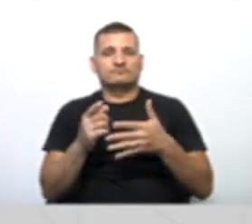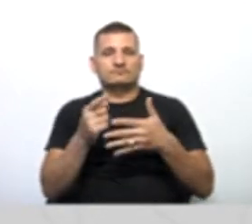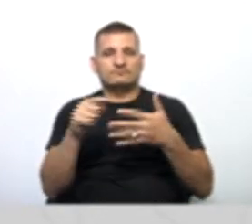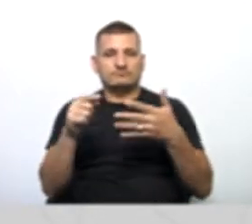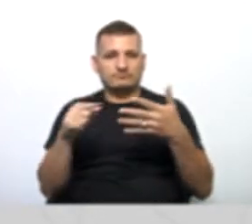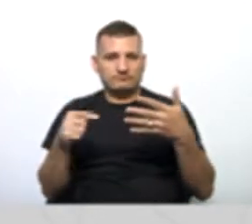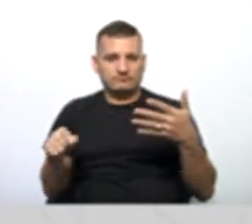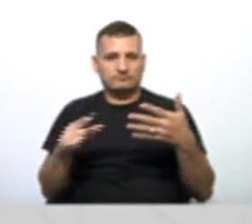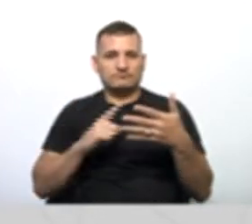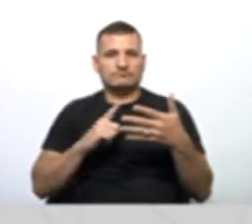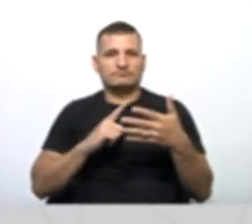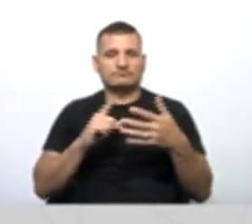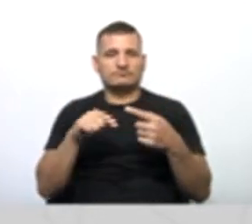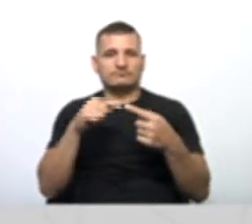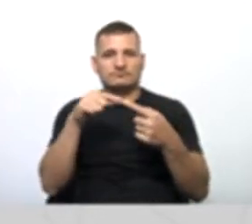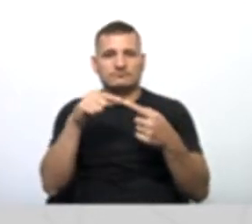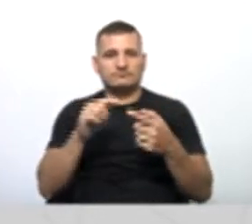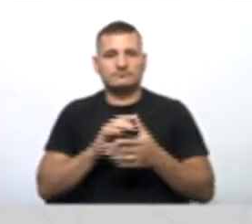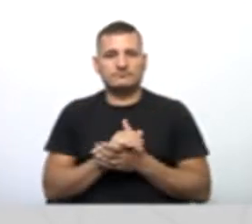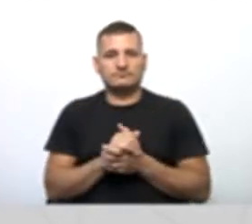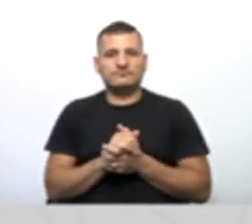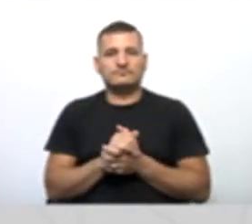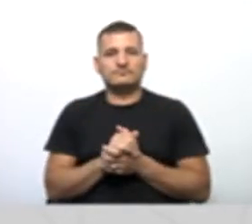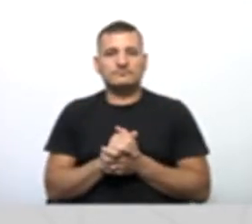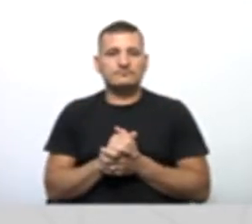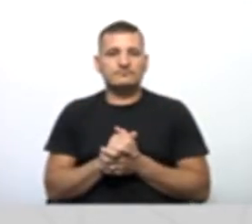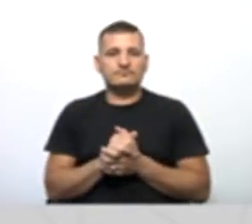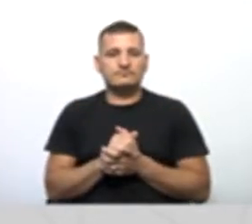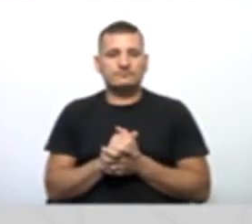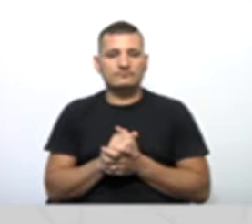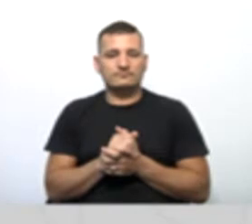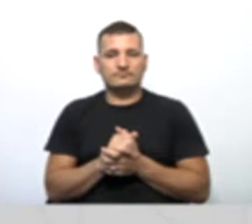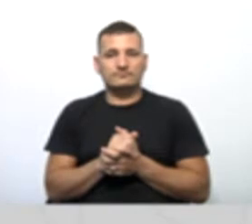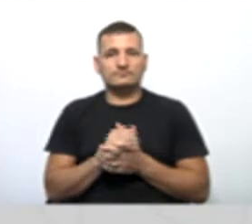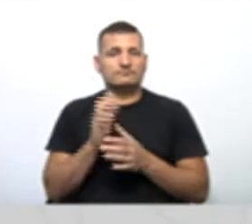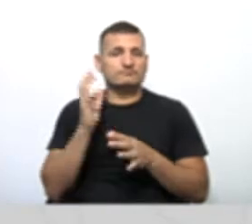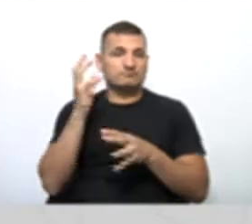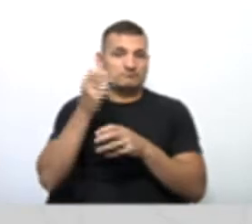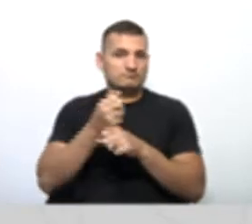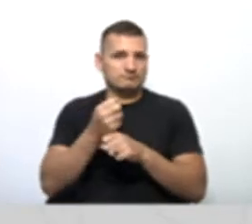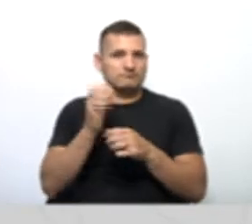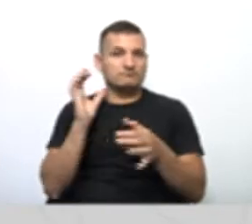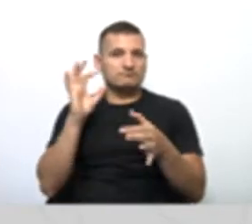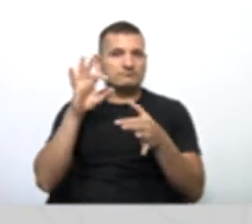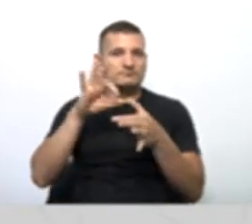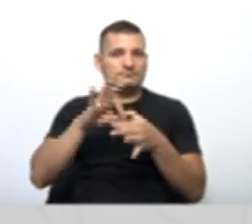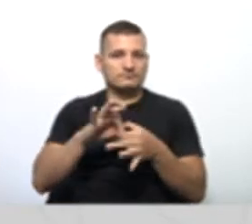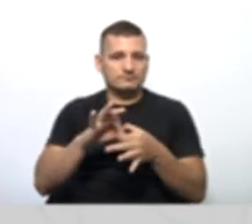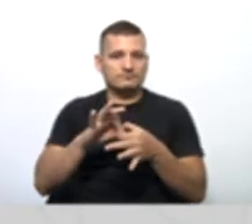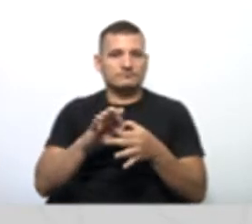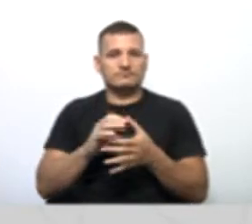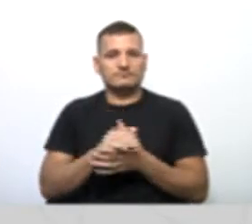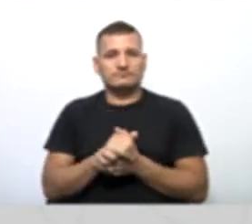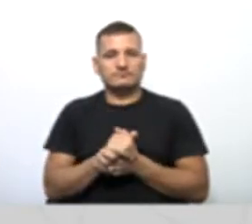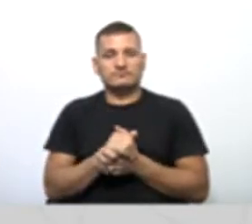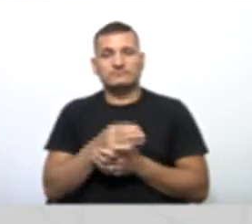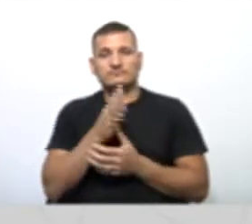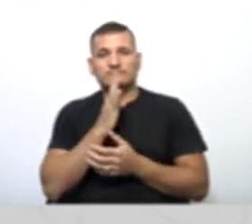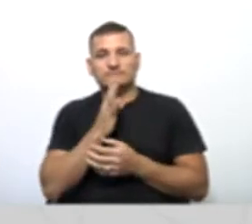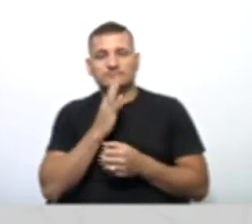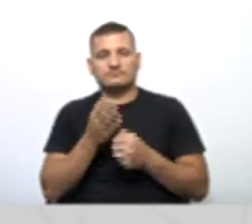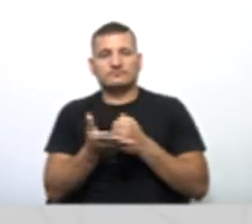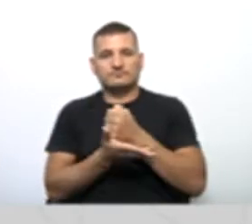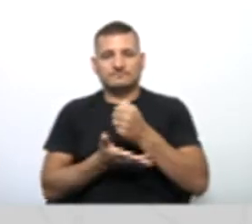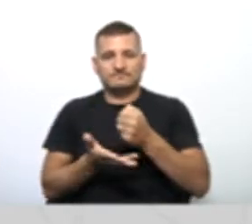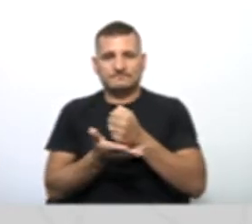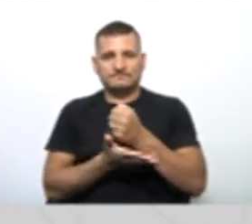e eles são... em cima de revisões, né? Mas conhecendo os fundamentos de segurança